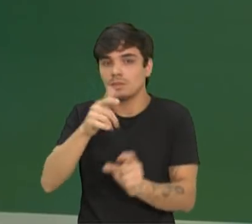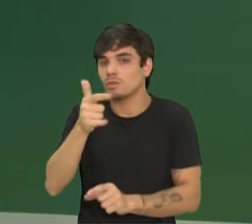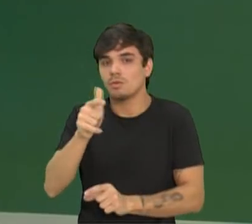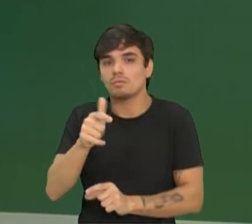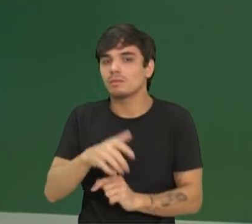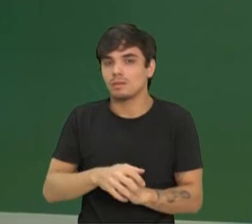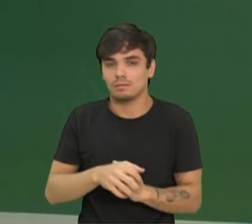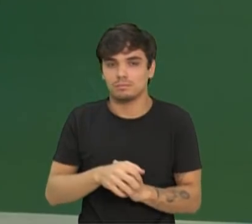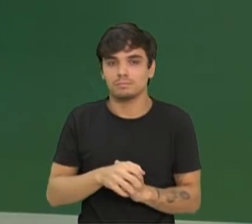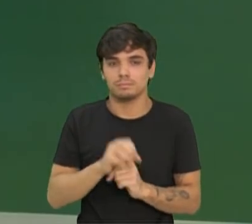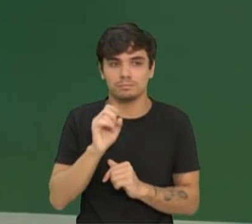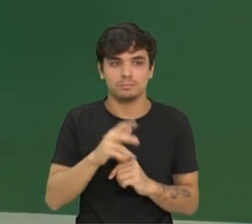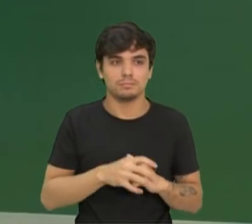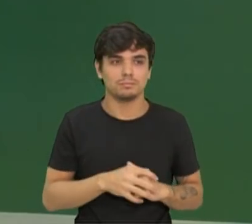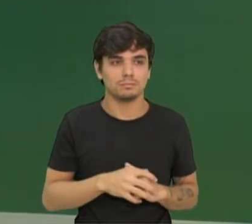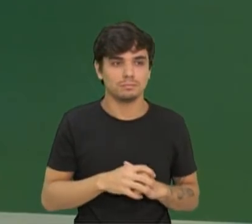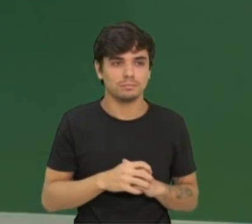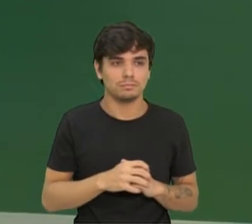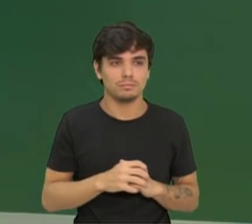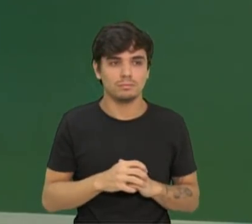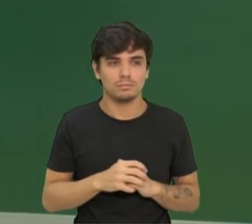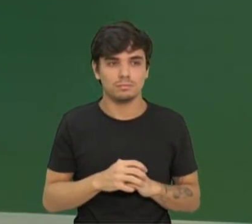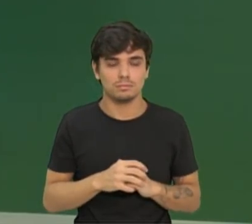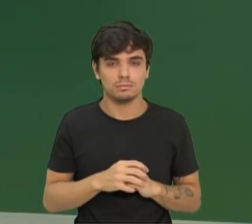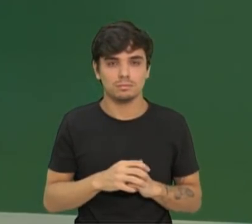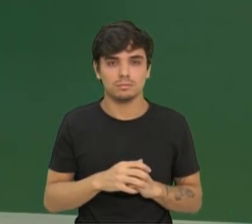necessário uma vogal.